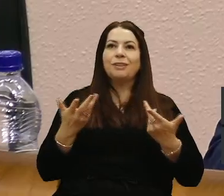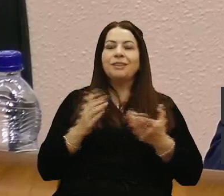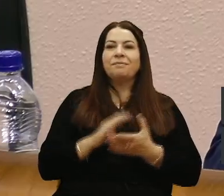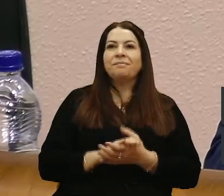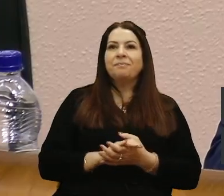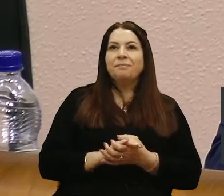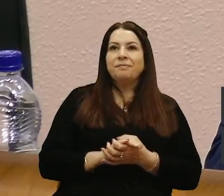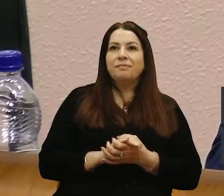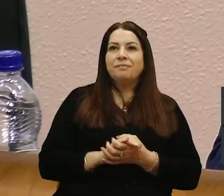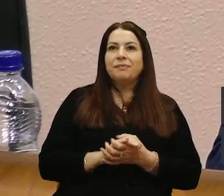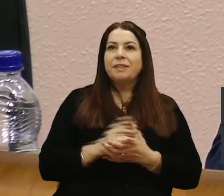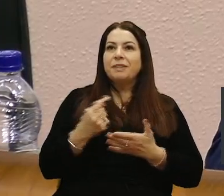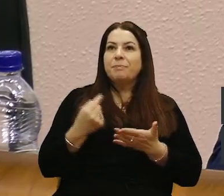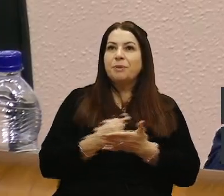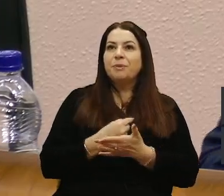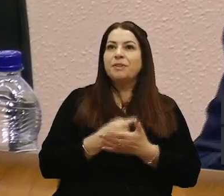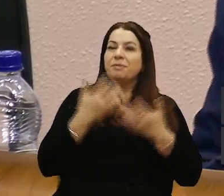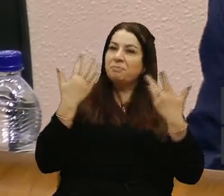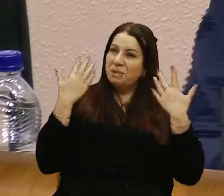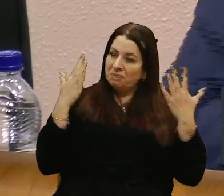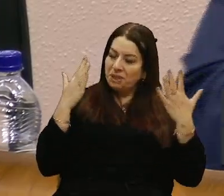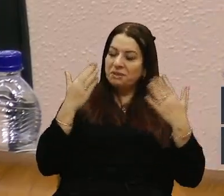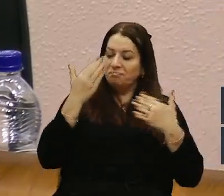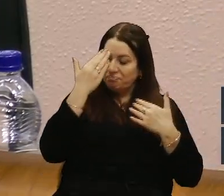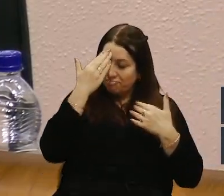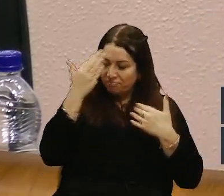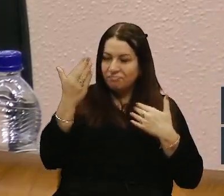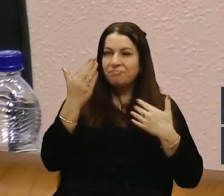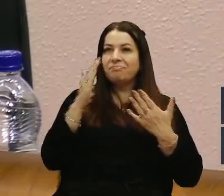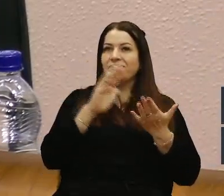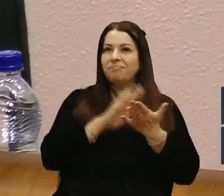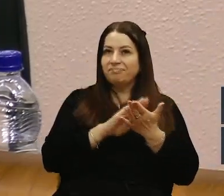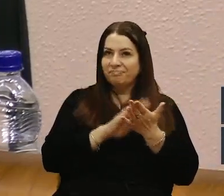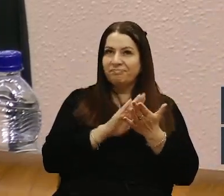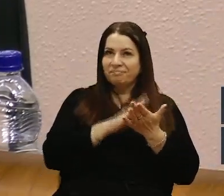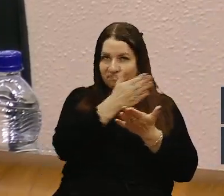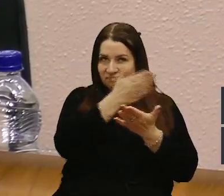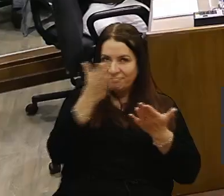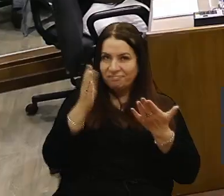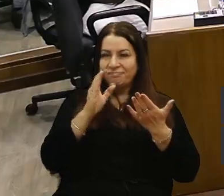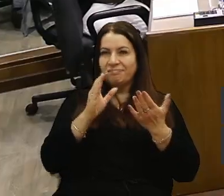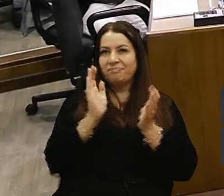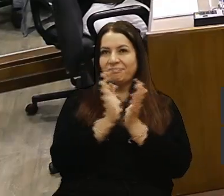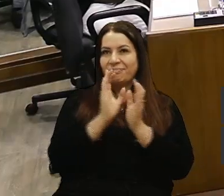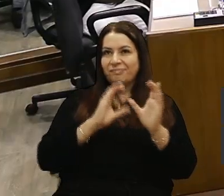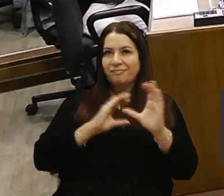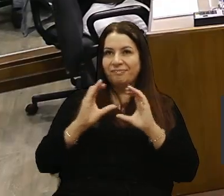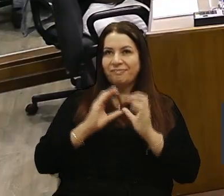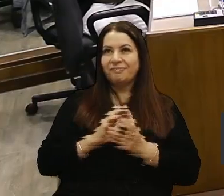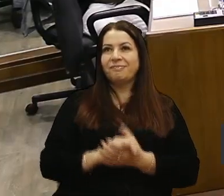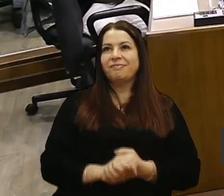esse questionamento. Parabéns, muito obrigado. Palmas para a equipe da comunicação.